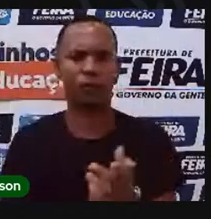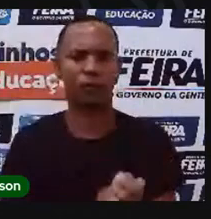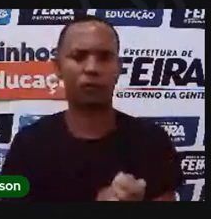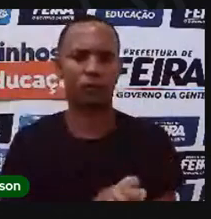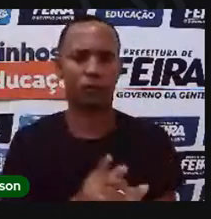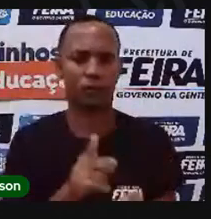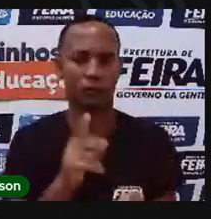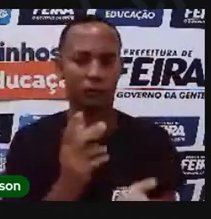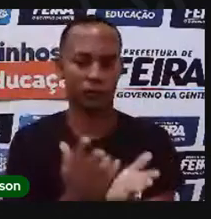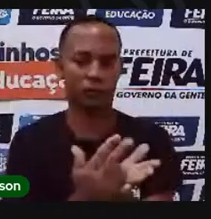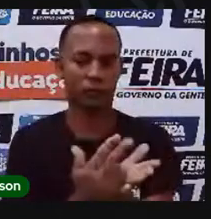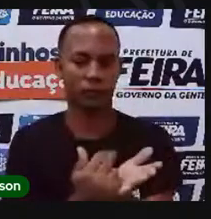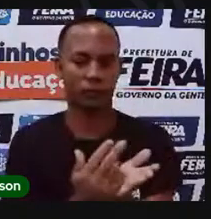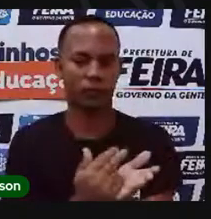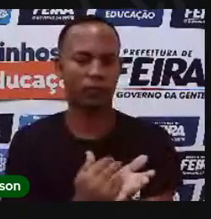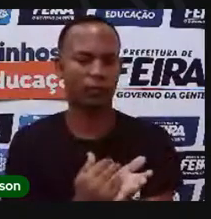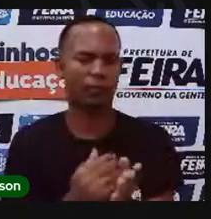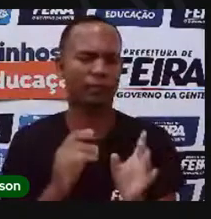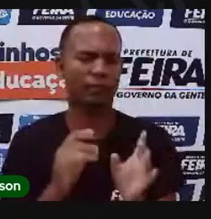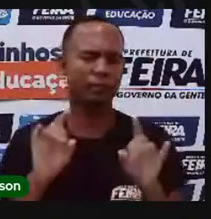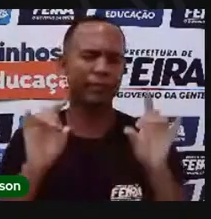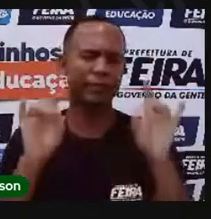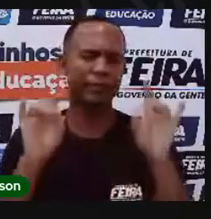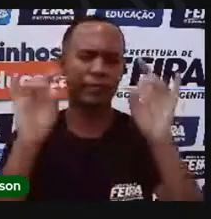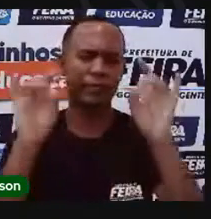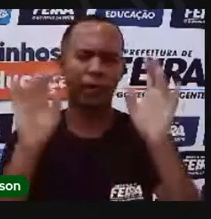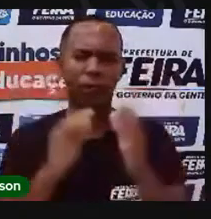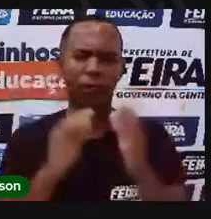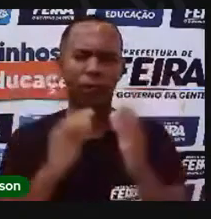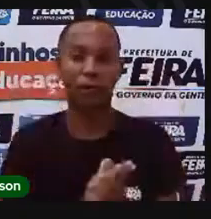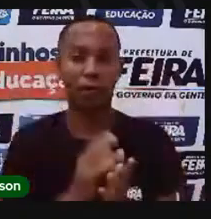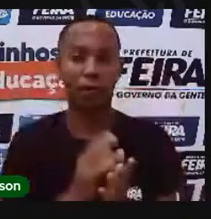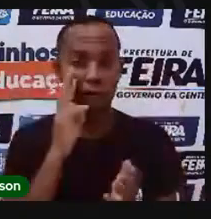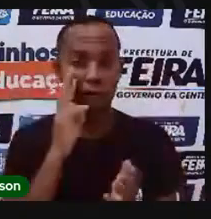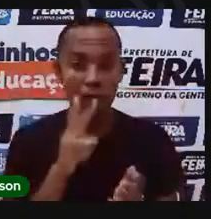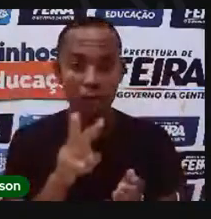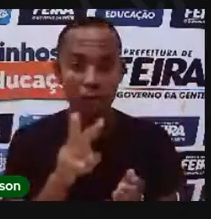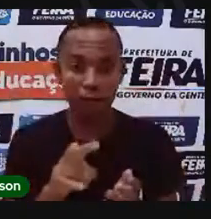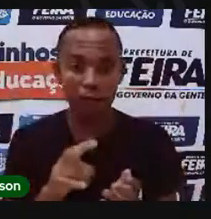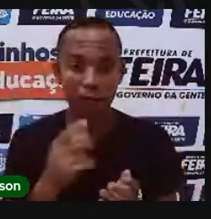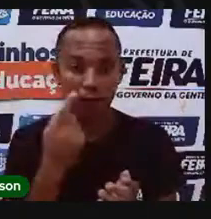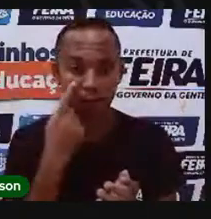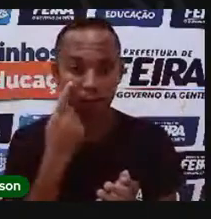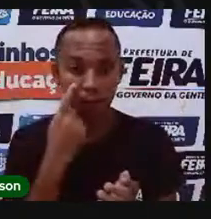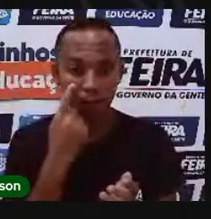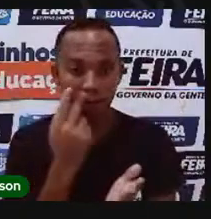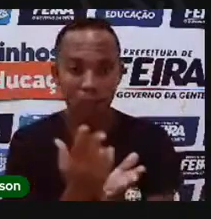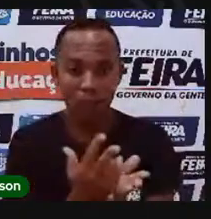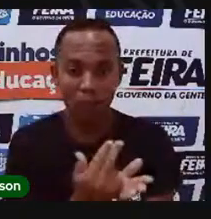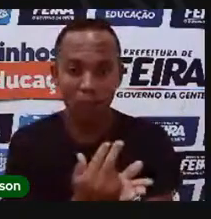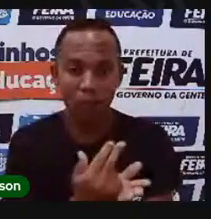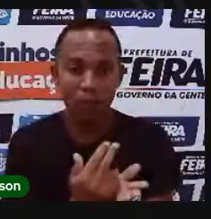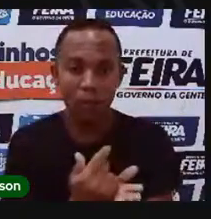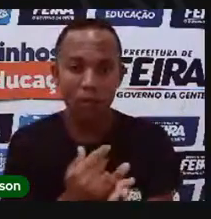olha essa. Fantástica, né? Bom, e se a gente reparar bem de pertinho aqui nessa imagem, olha só.